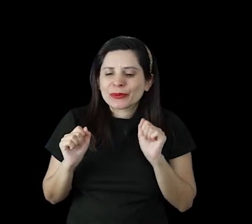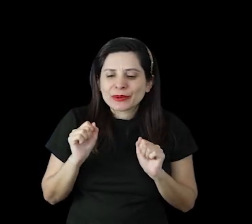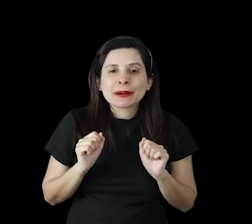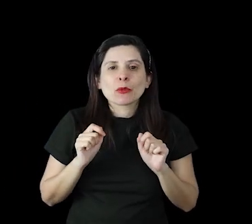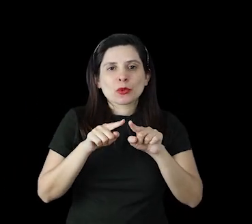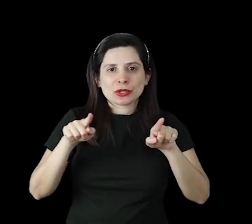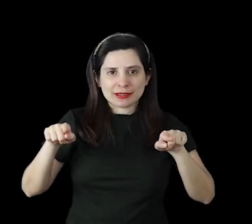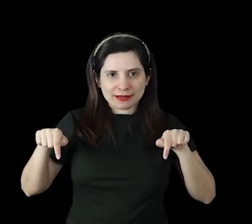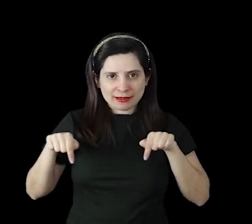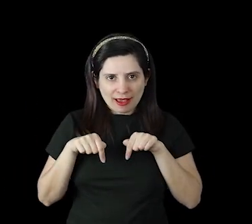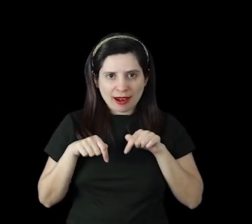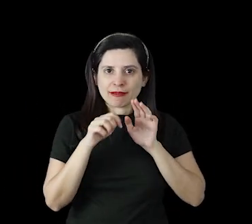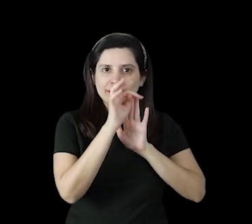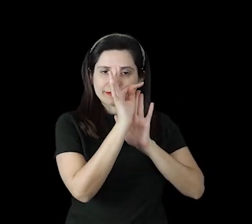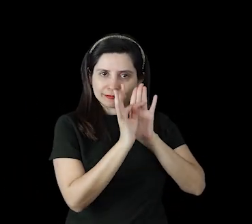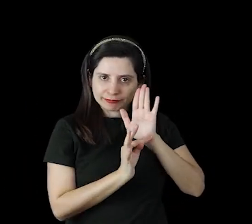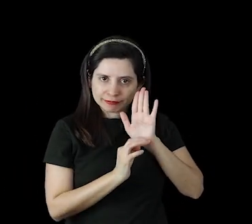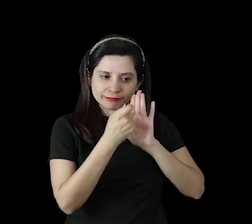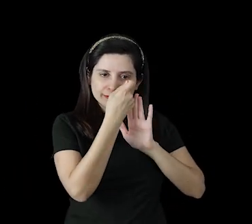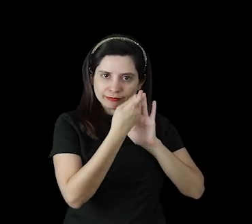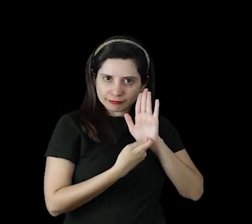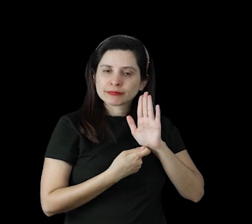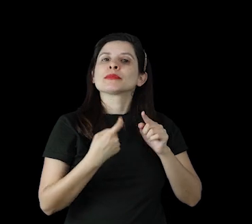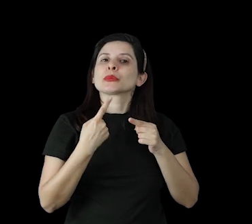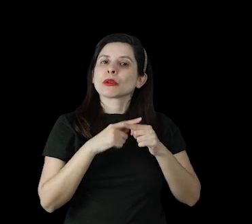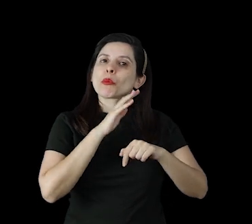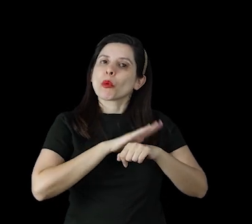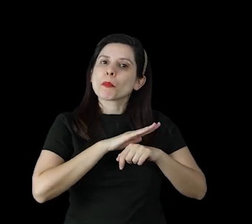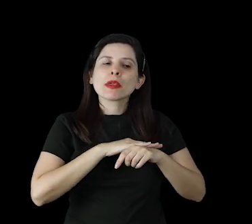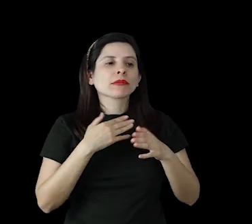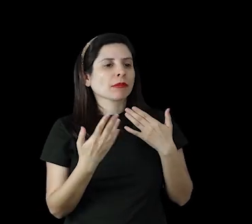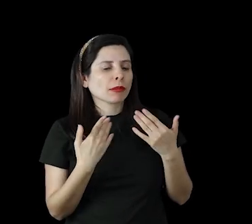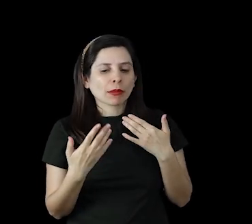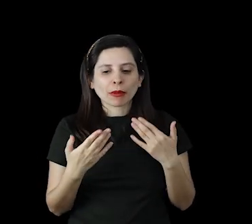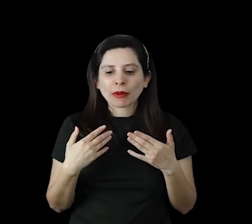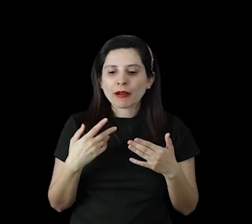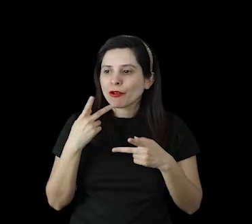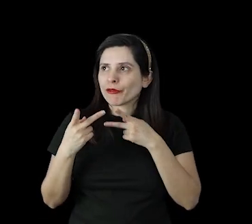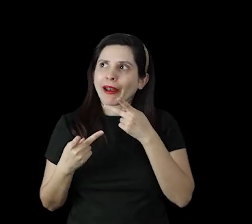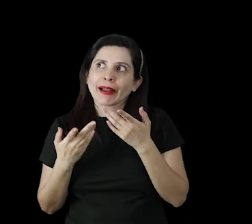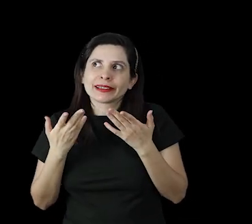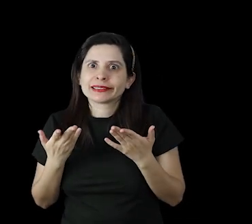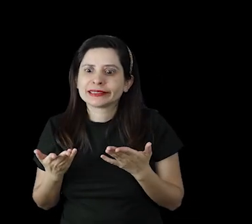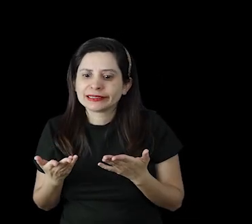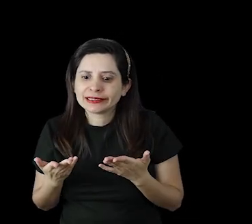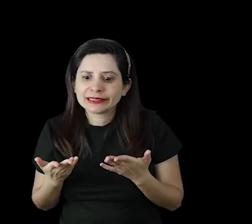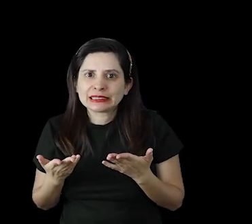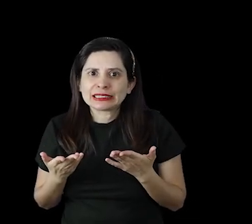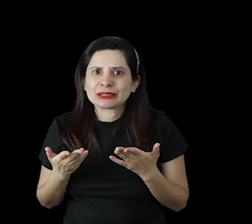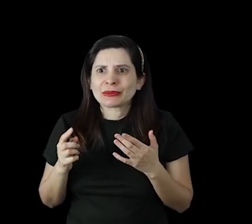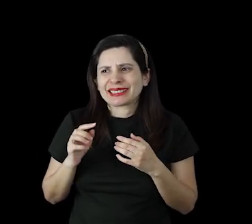roteiro, quando é um momento que a gente está discutindo e que não existe aquela coisa: "Ah, eu vou falar tal coisa, mas